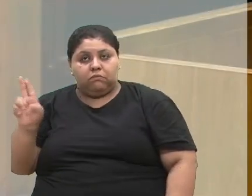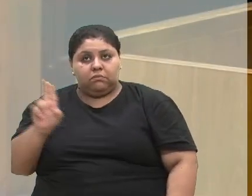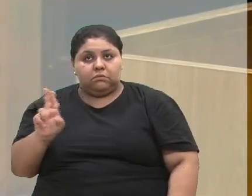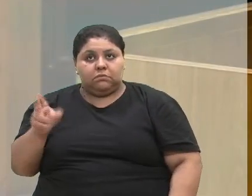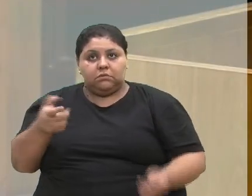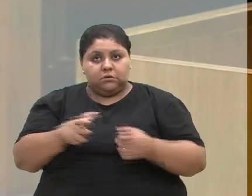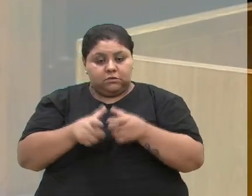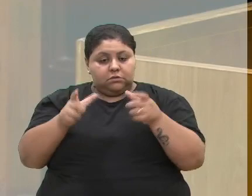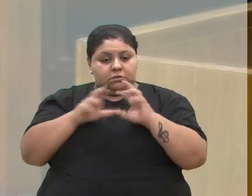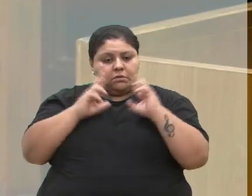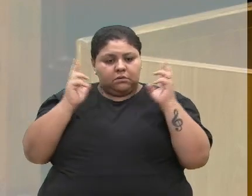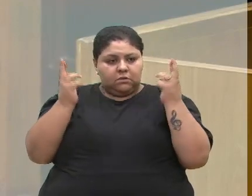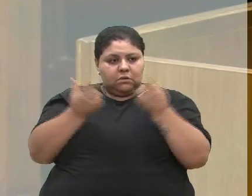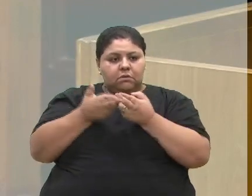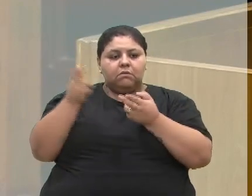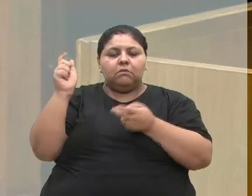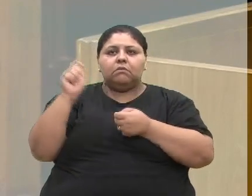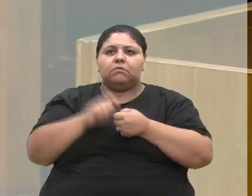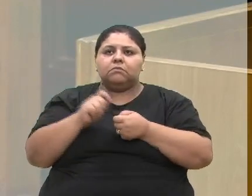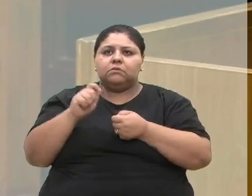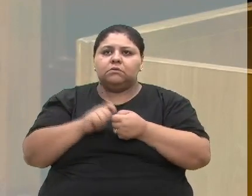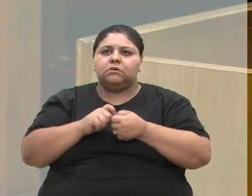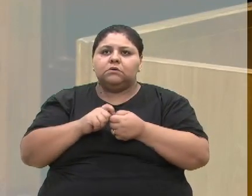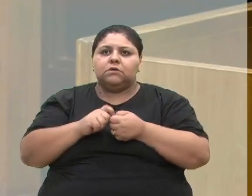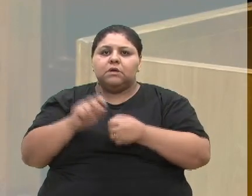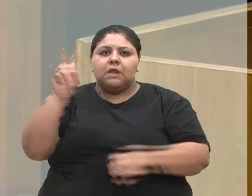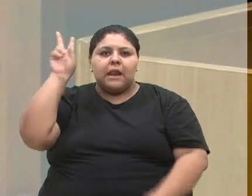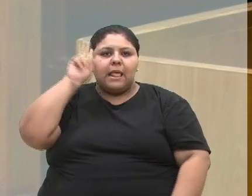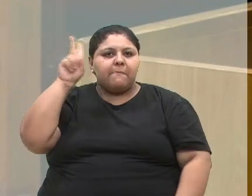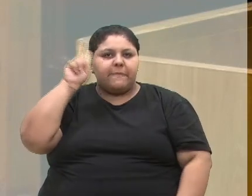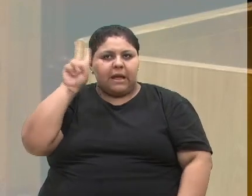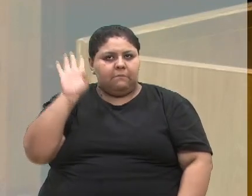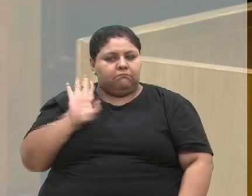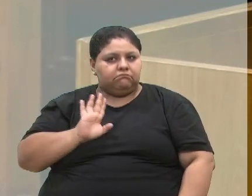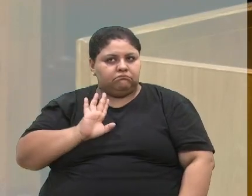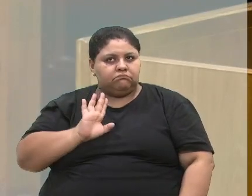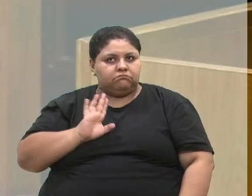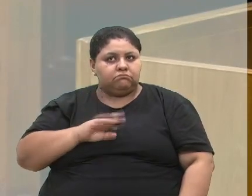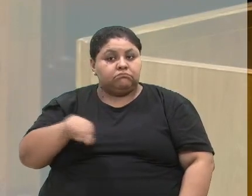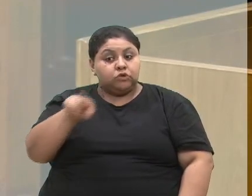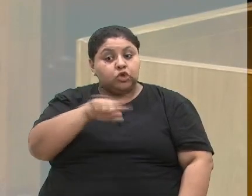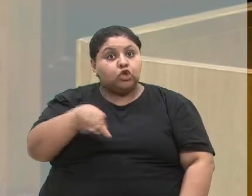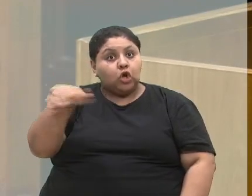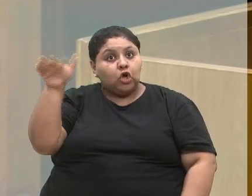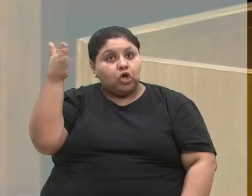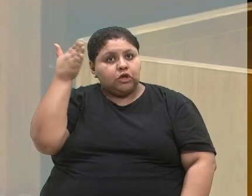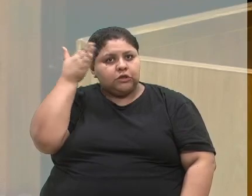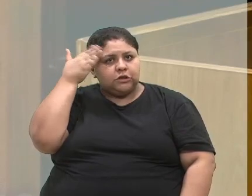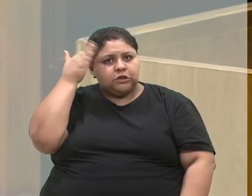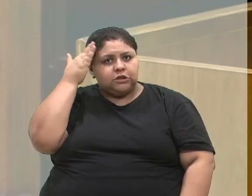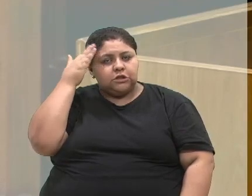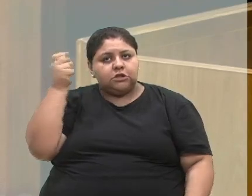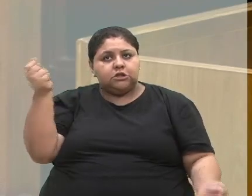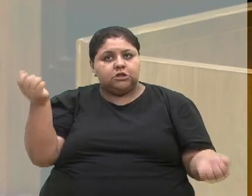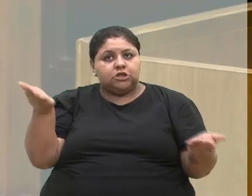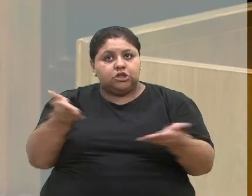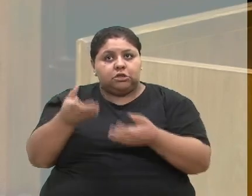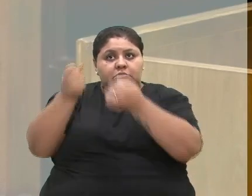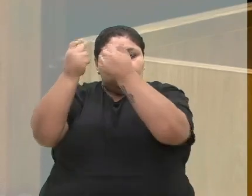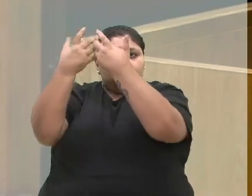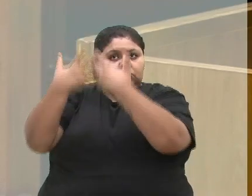grande expediente para fazer um lembrete. Nós sabemos, e a gente já trouxe aqui à tribuna,